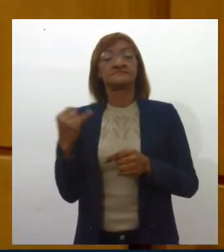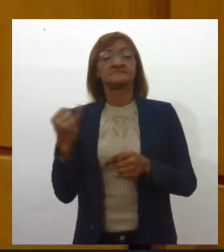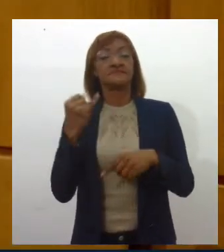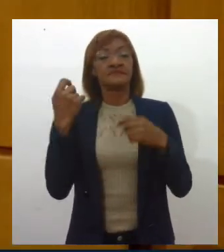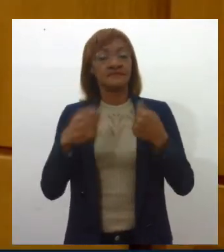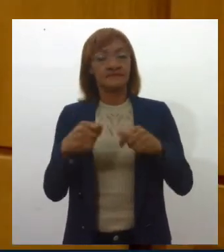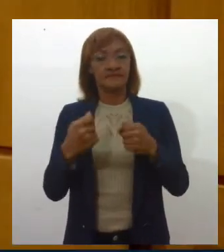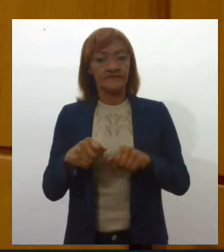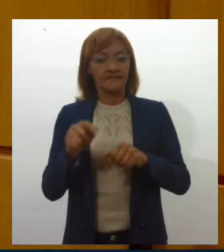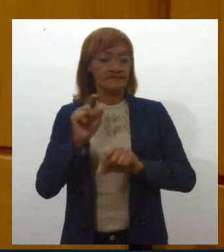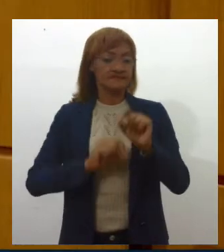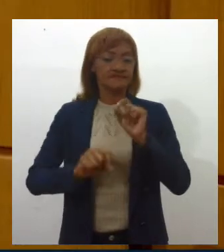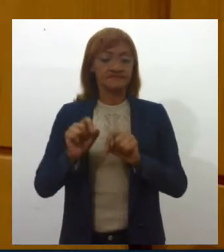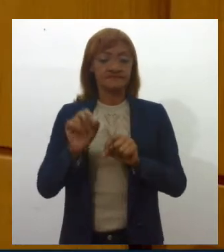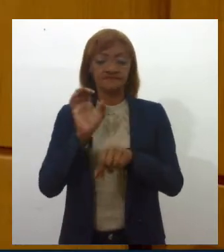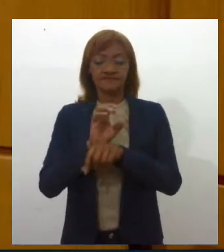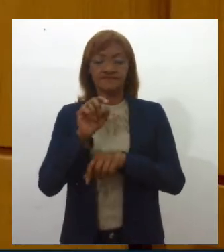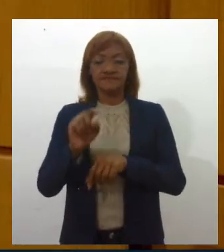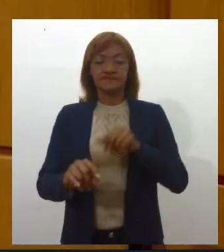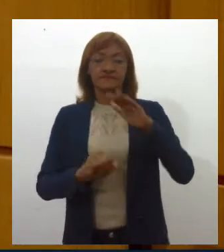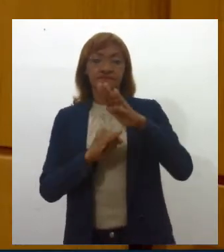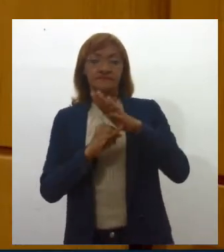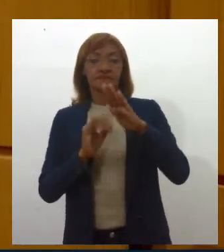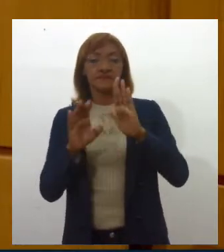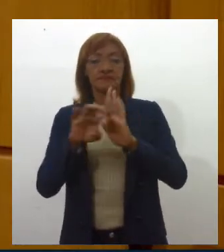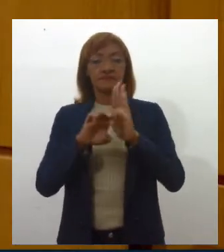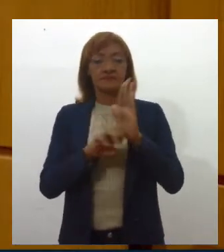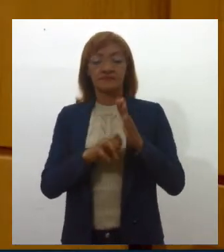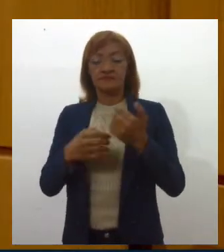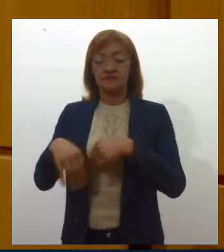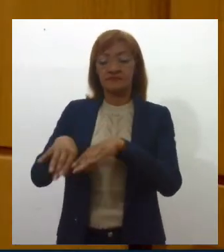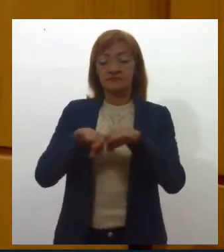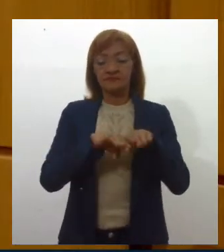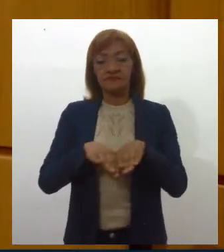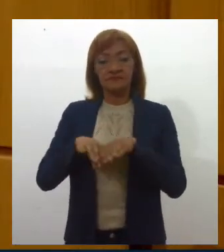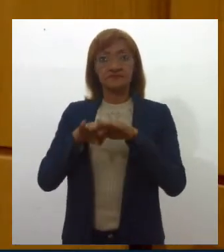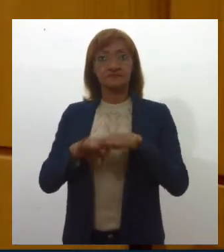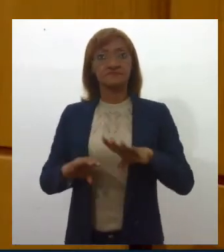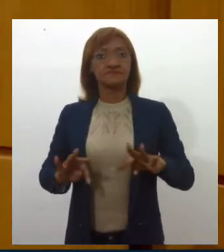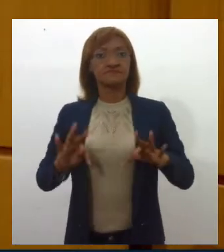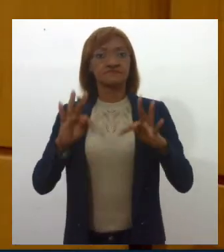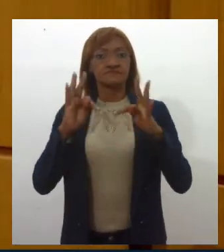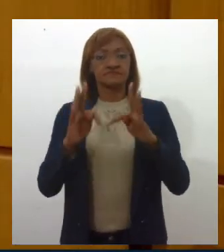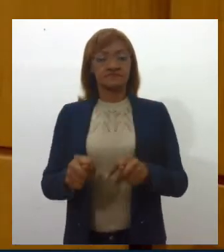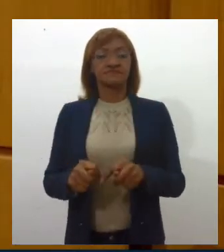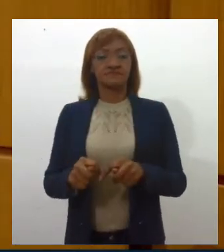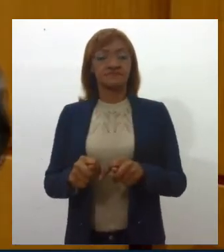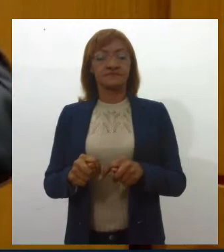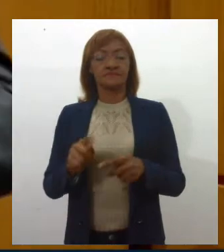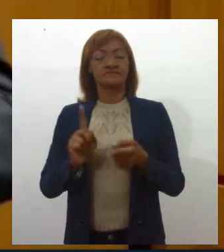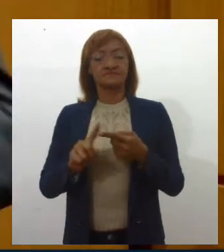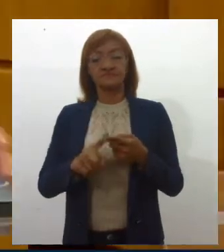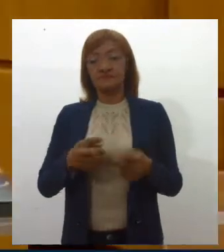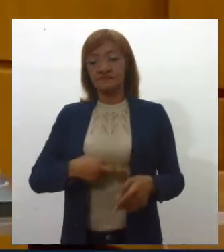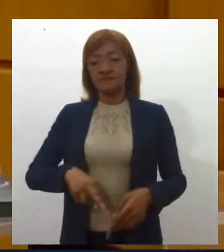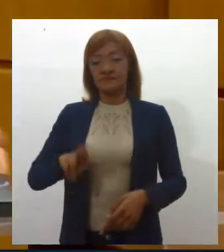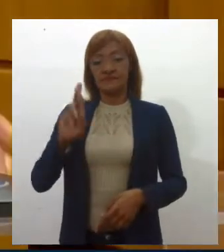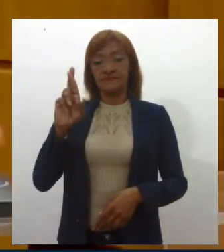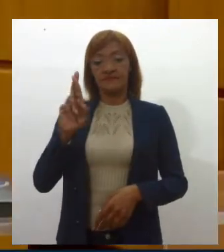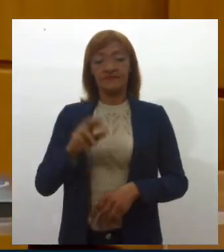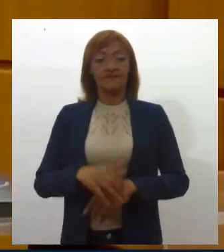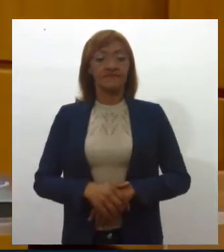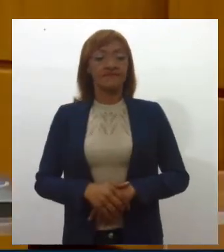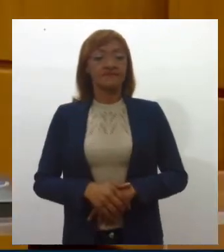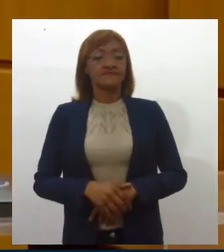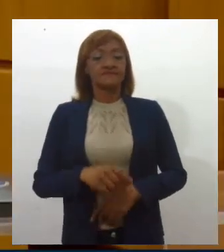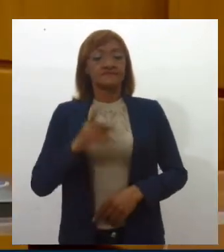âmbito estadual, a instituição do Estatuto da Igualdade Racial e de combate à intolerância religiosa. Por fim, a